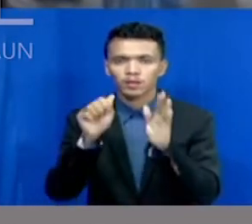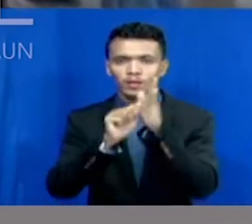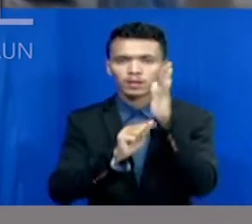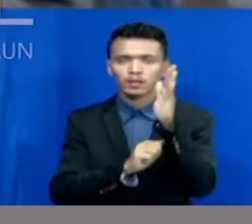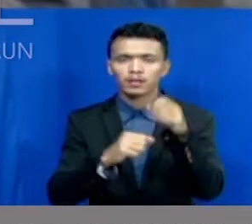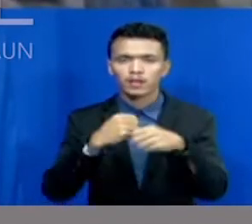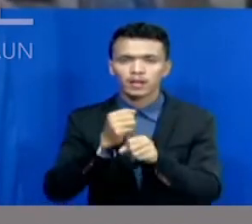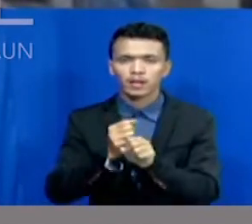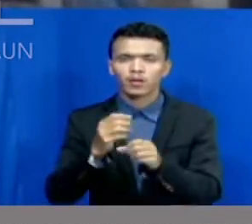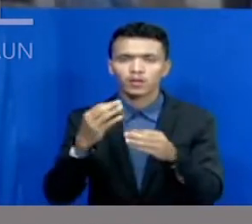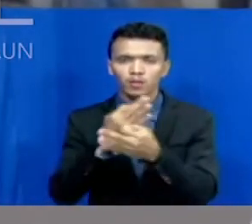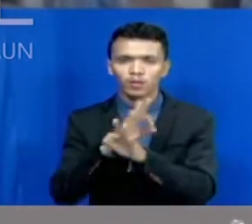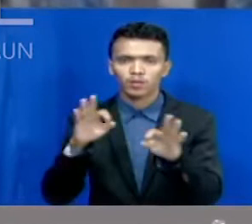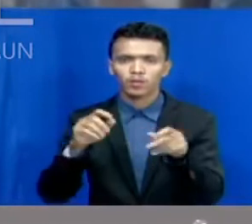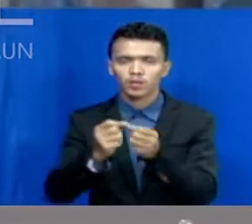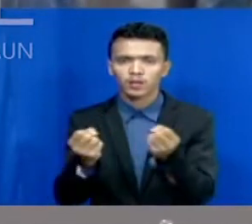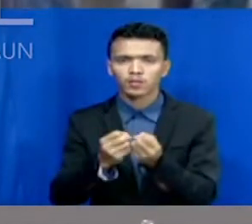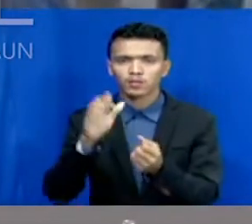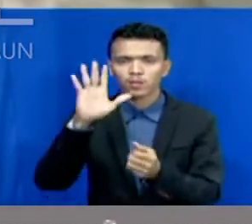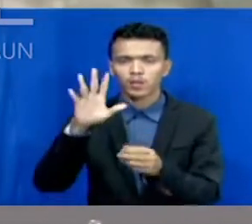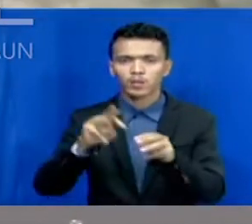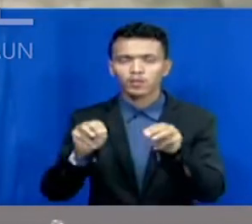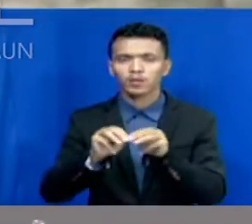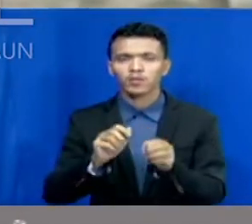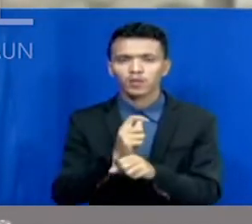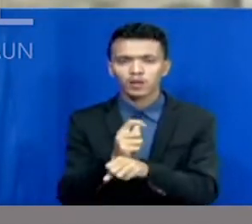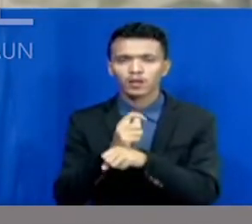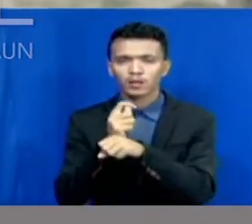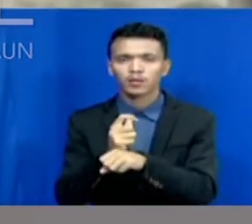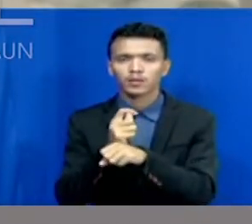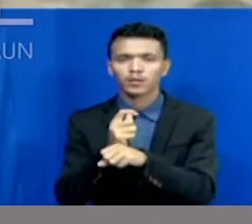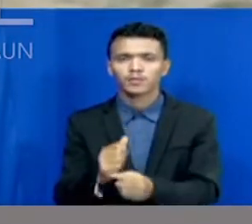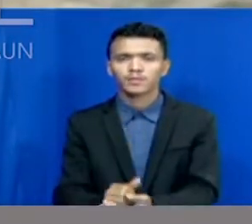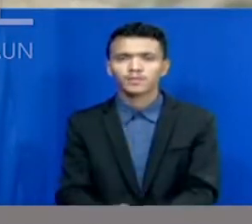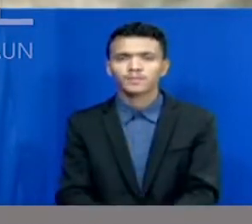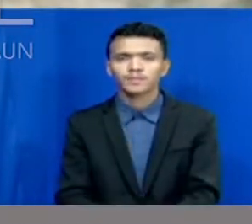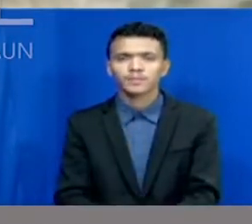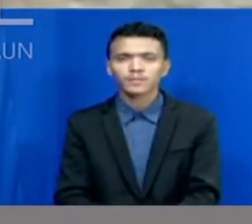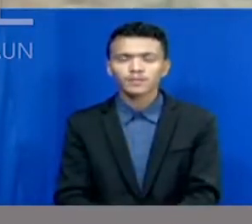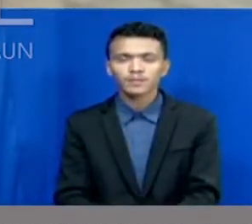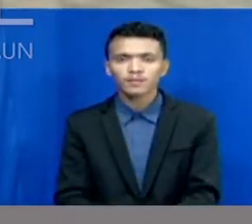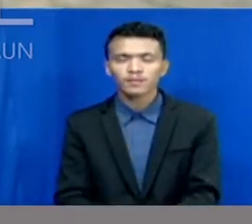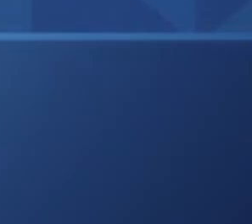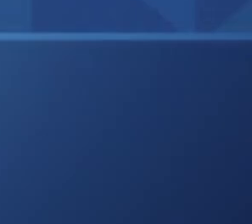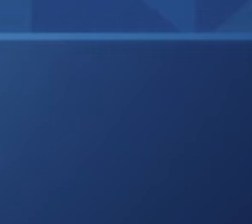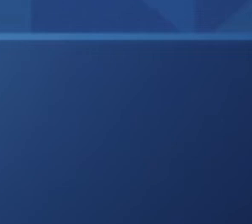se realiza hotu ia suku lima ia municipio Atauru Husi Atauru Miguel de Jesus